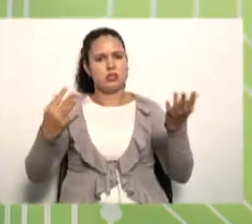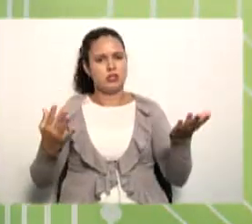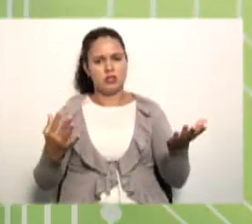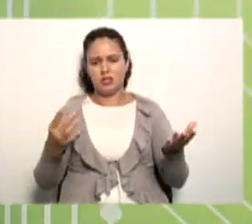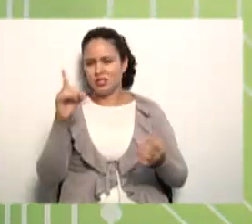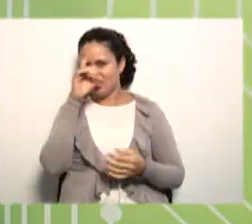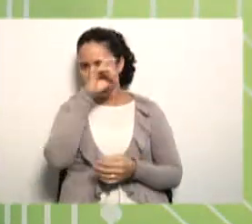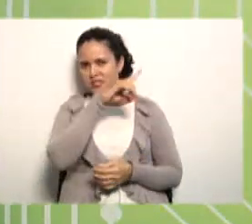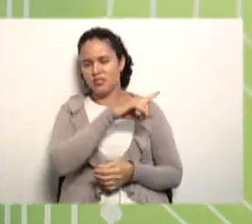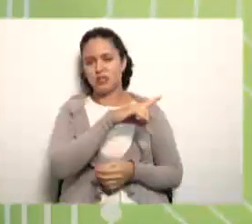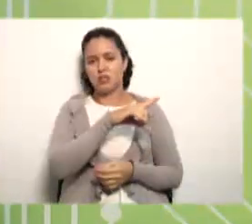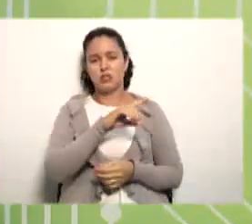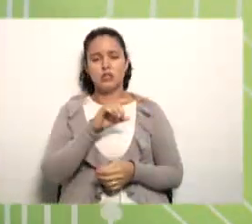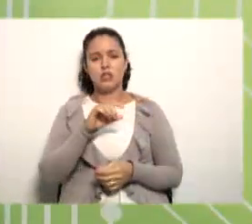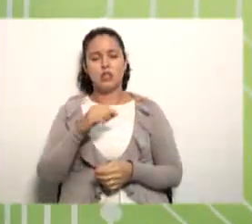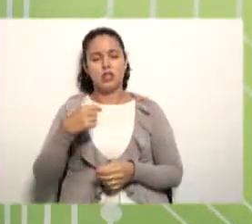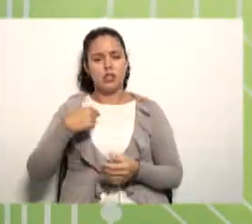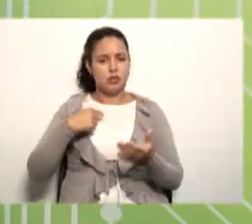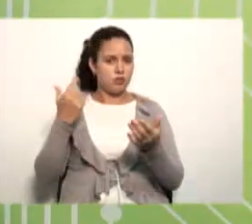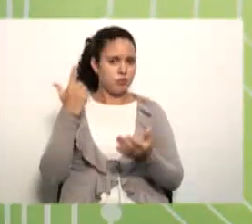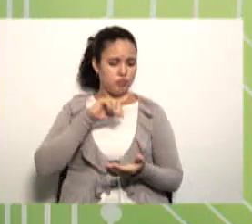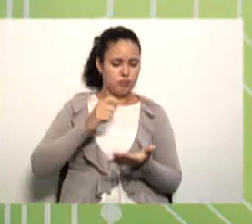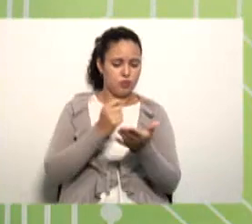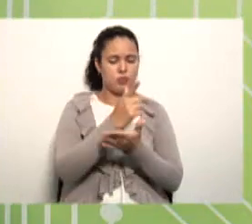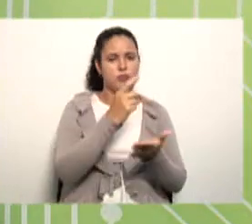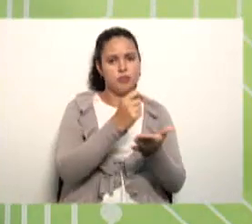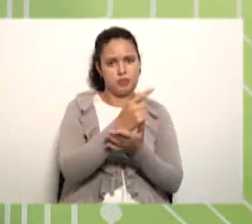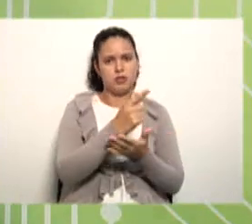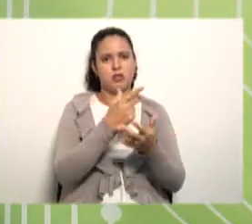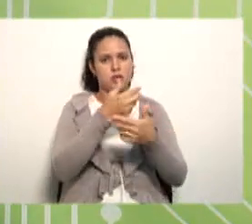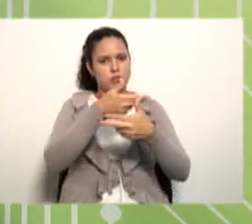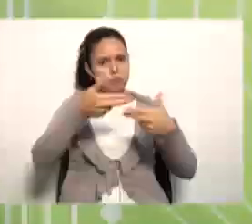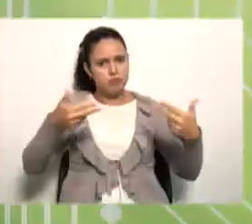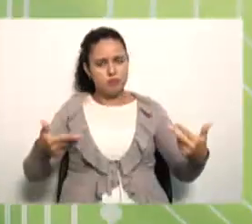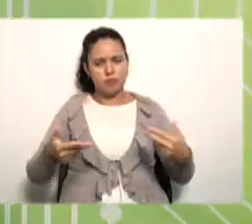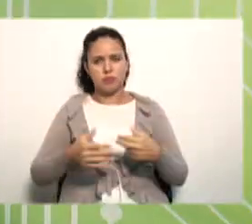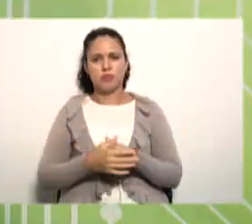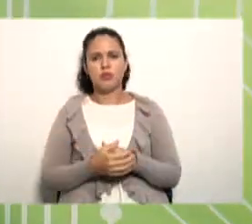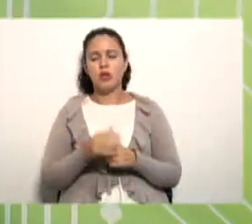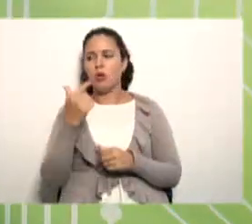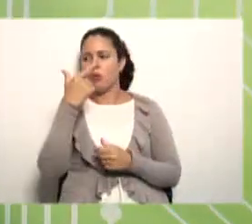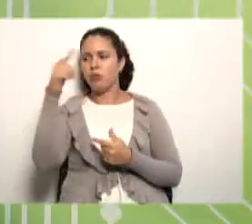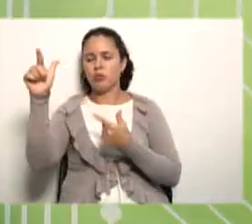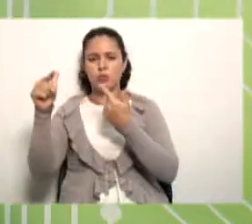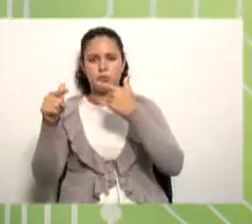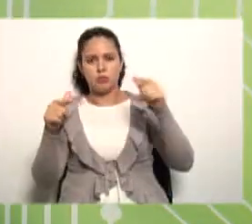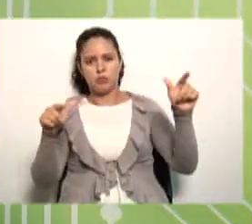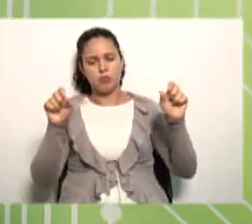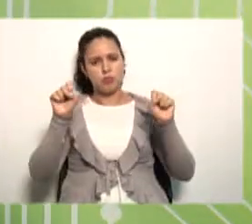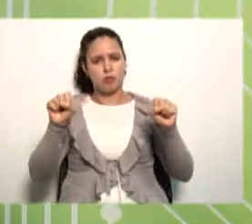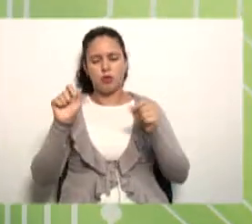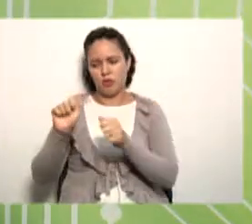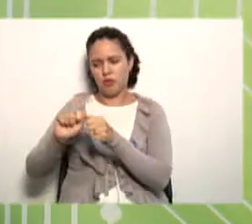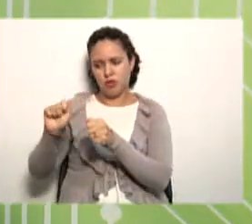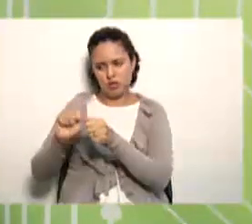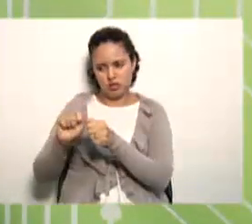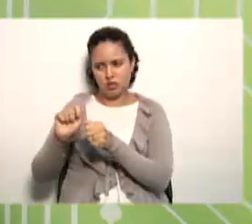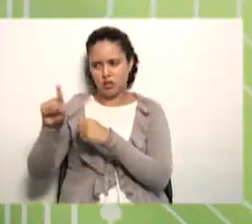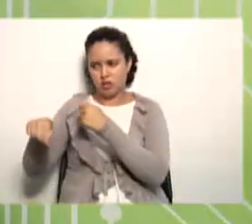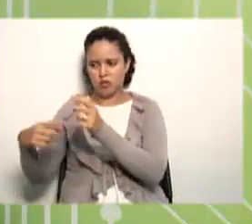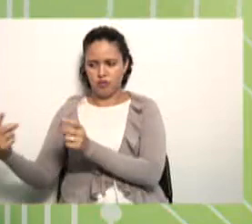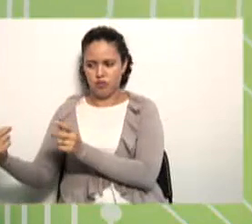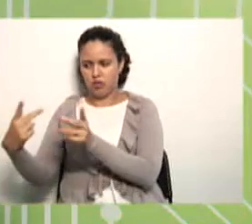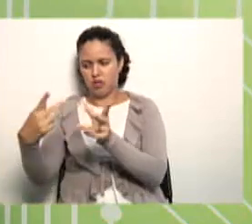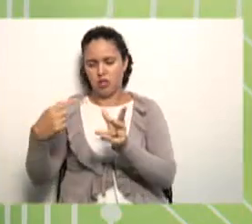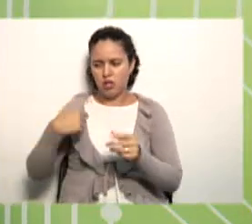isso porque outras pessoas podem se especializar nisso, se aprofundar, fazer uma coisa de melhor qualidade. E por meio do